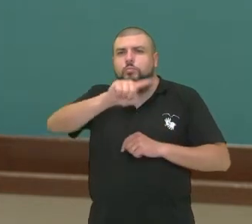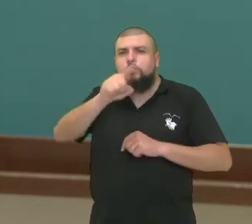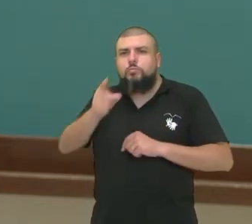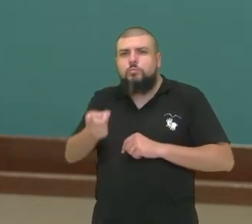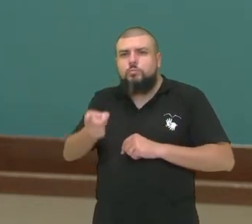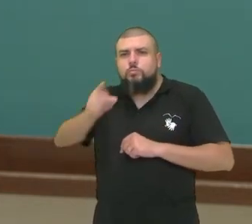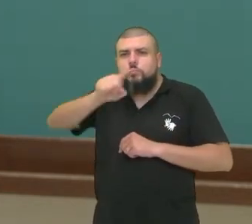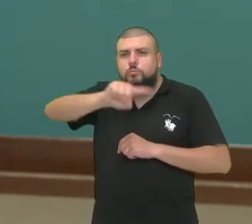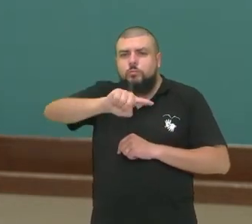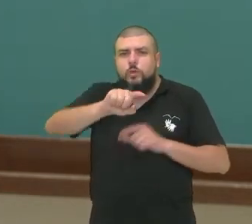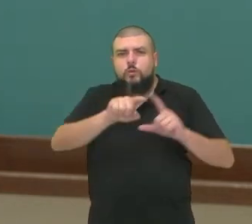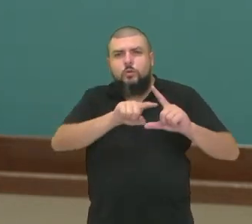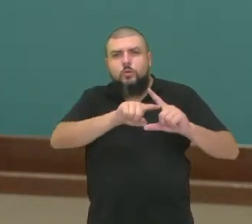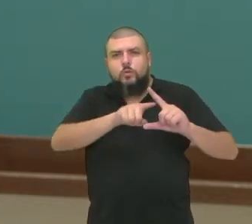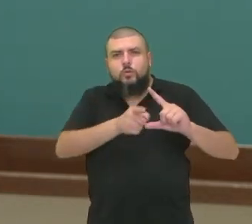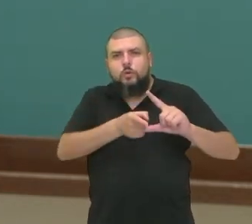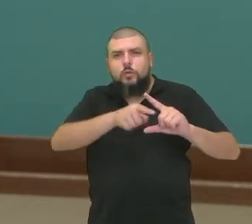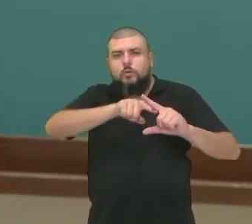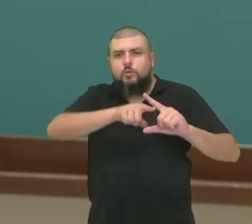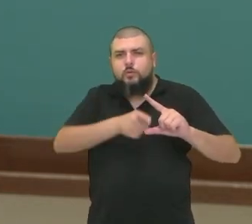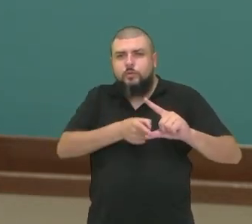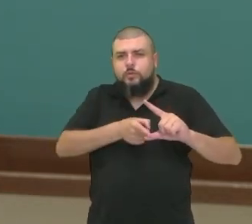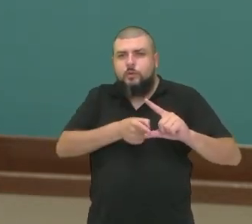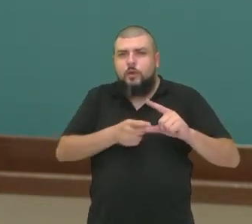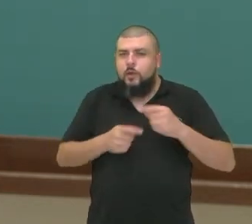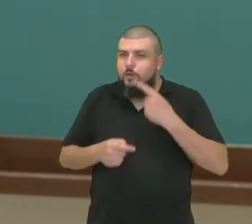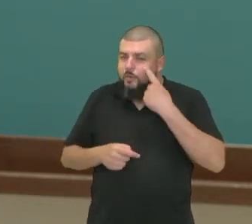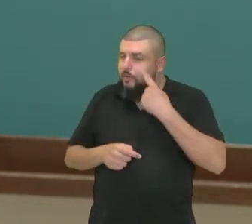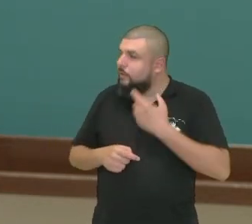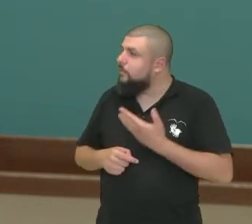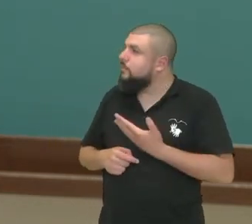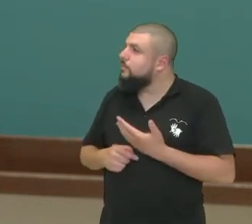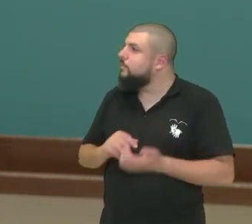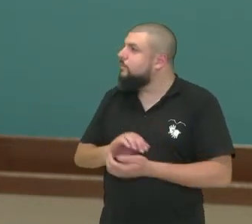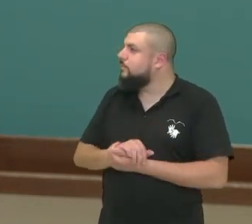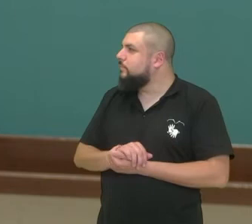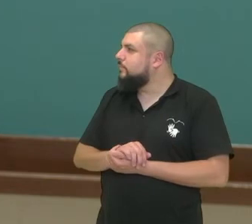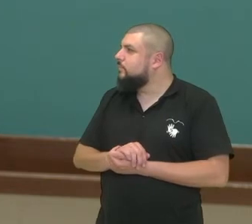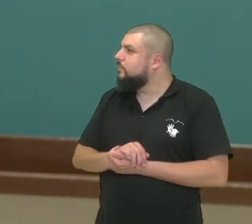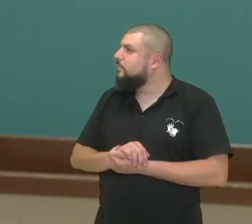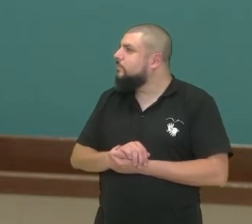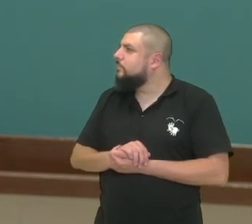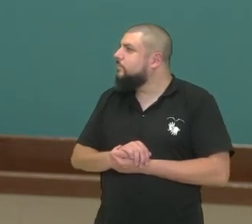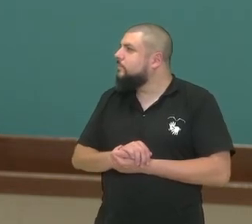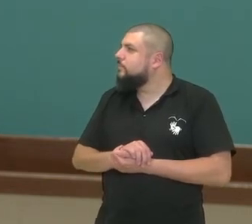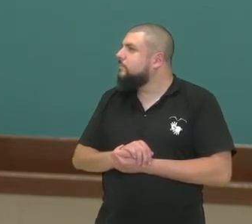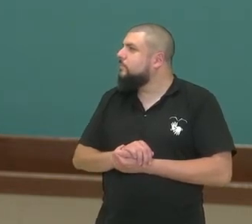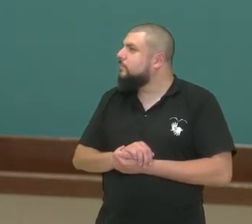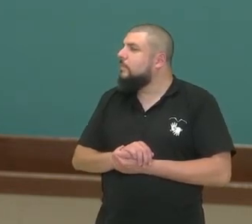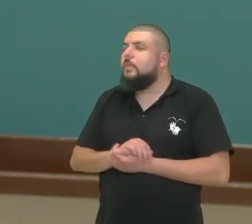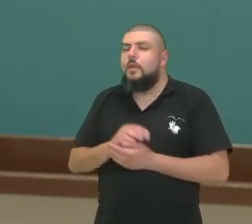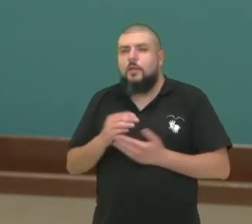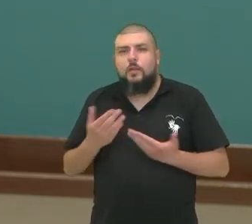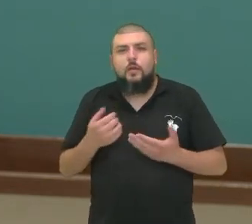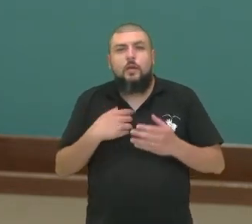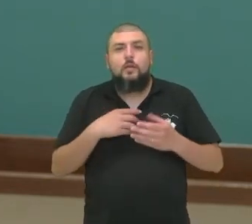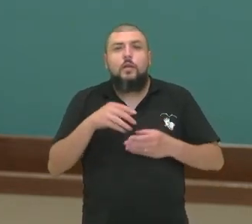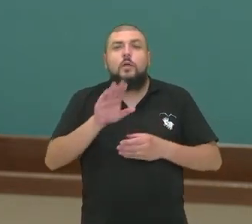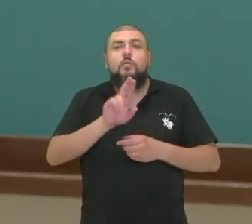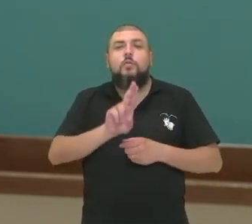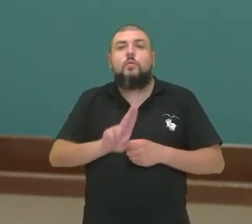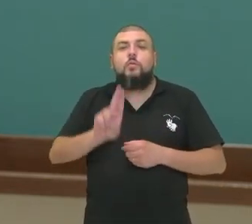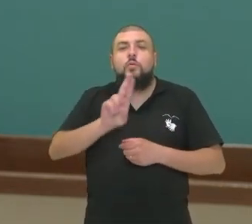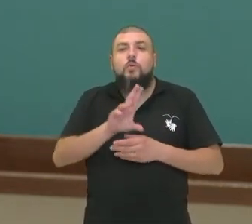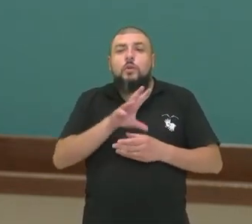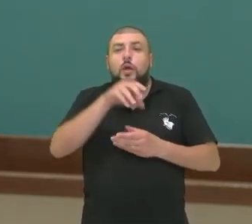a seguir. Então, esse arco, ele vai indicando qual ângulo você está usando. Então, aqui está usando o ângulo interno. Ah, se